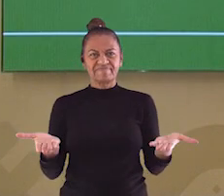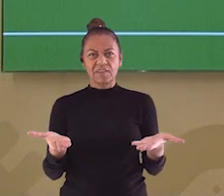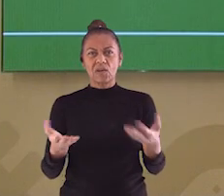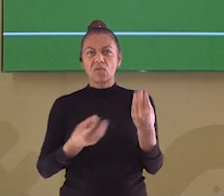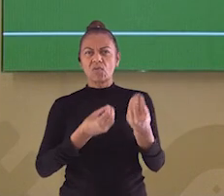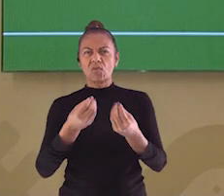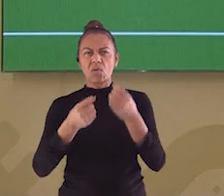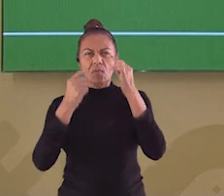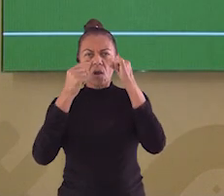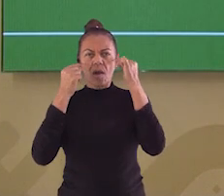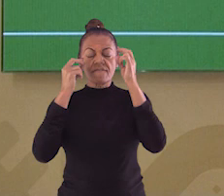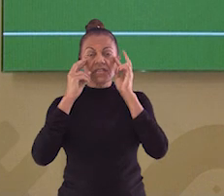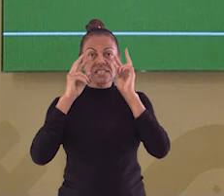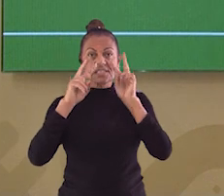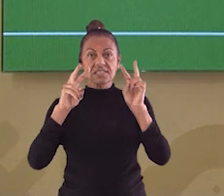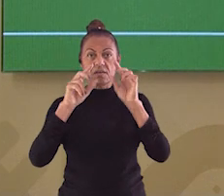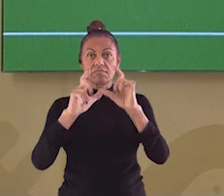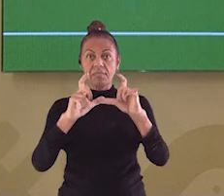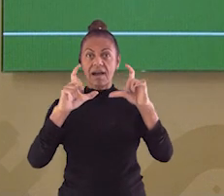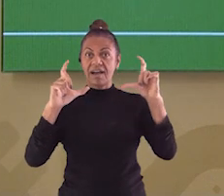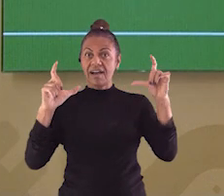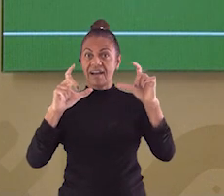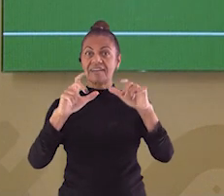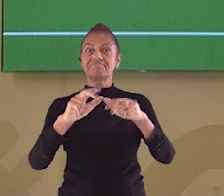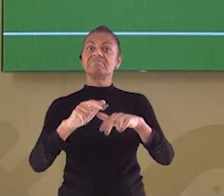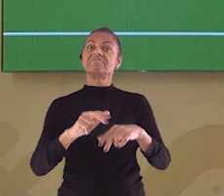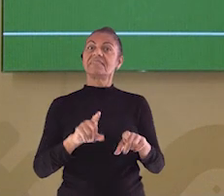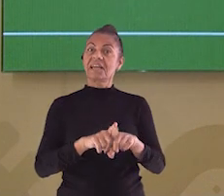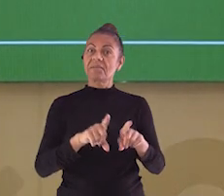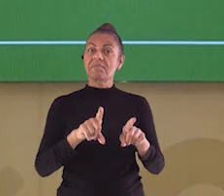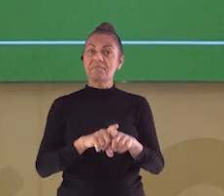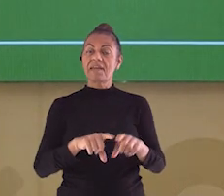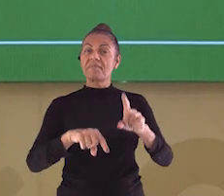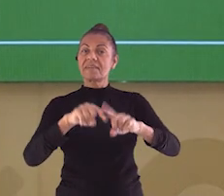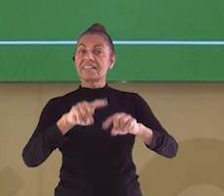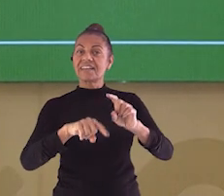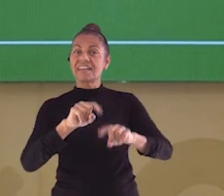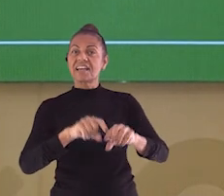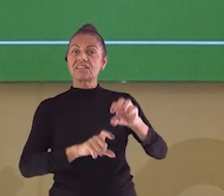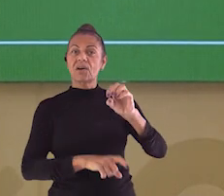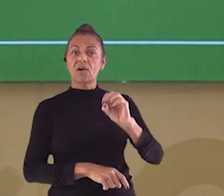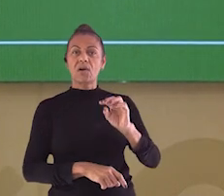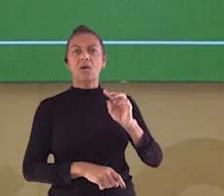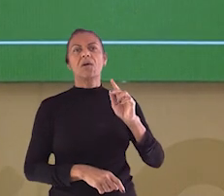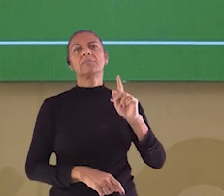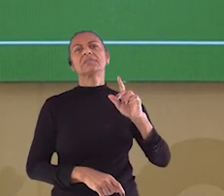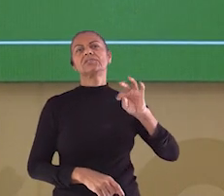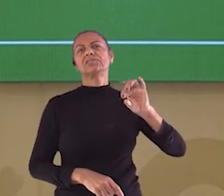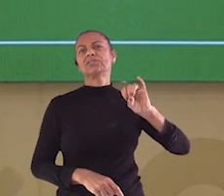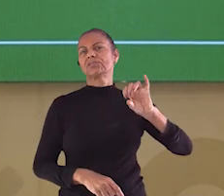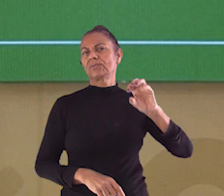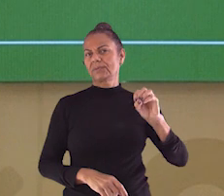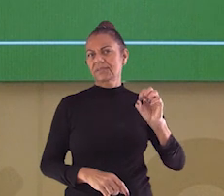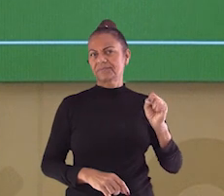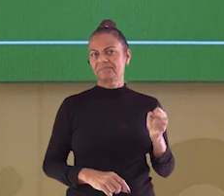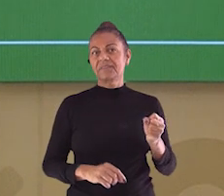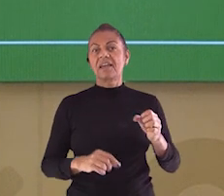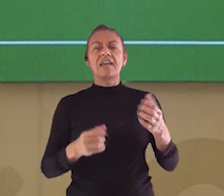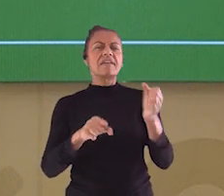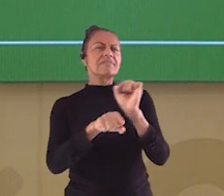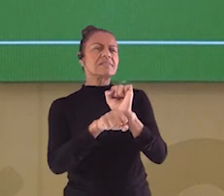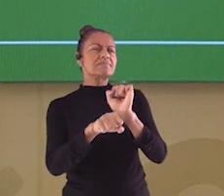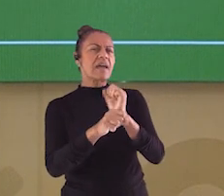hoje, a expansão da visão, instrumentos ópticos. Espero que vocês tenham gostado e estejam com a gente